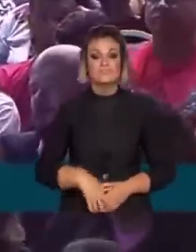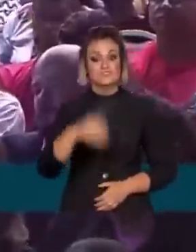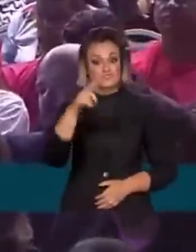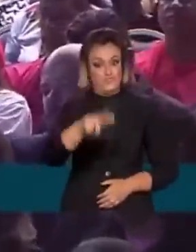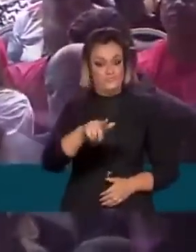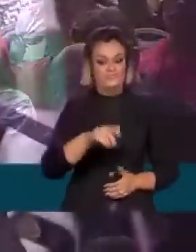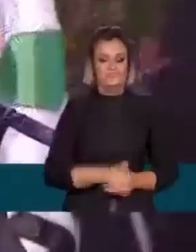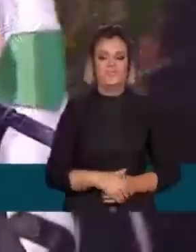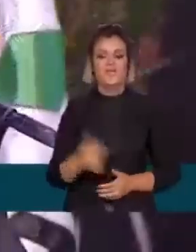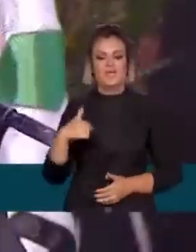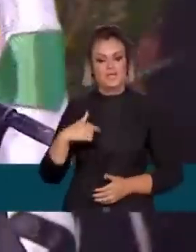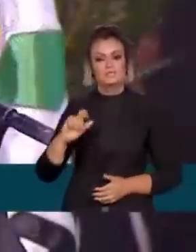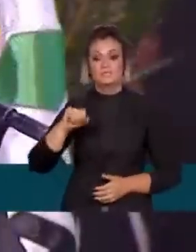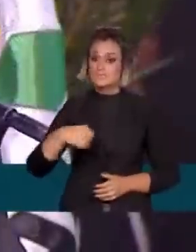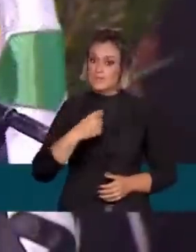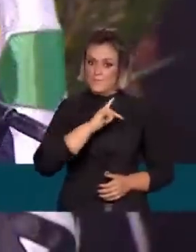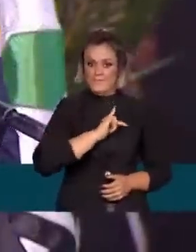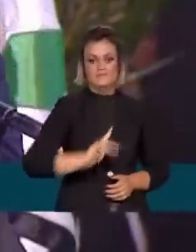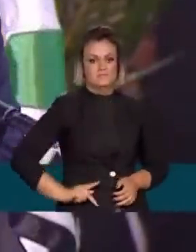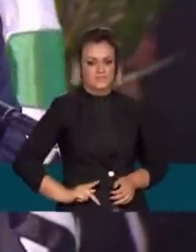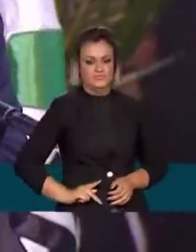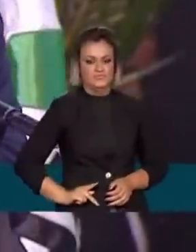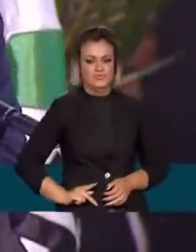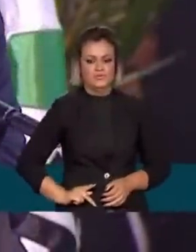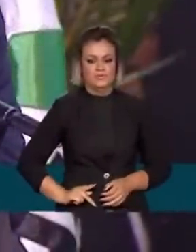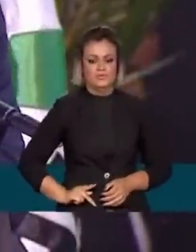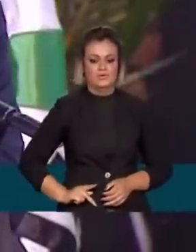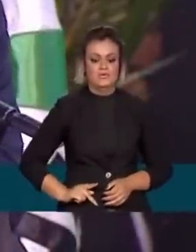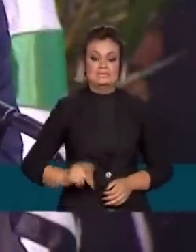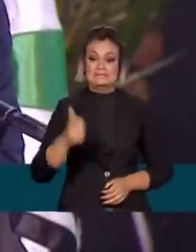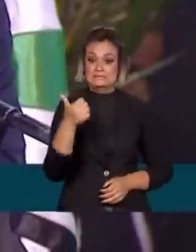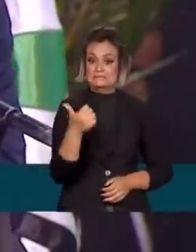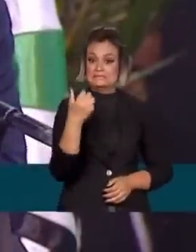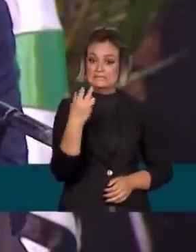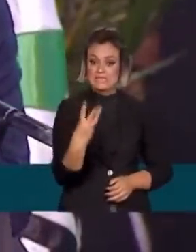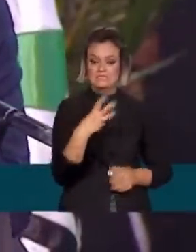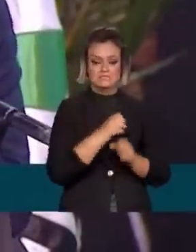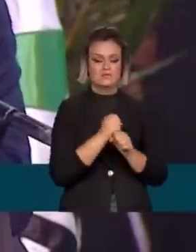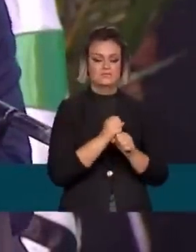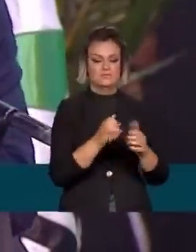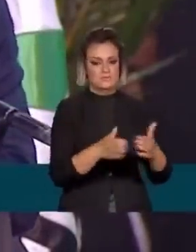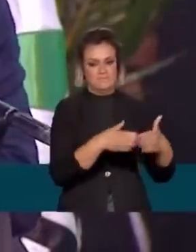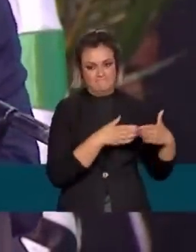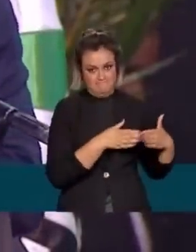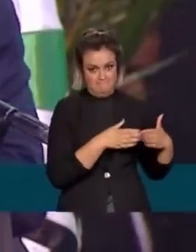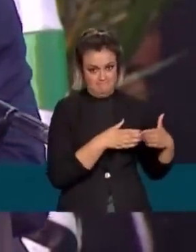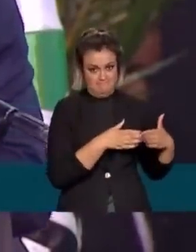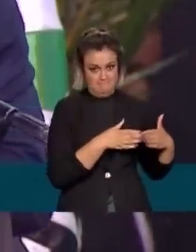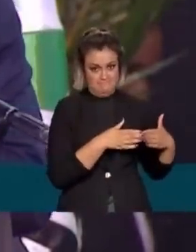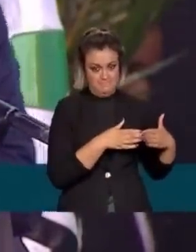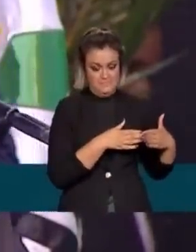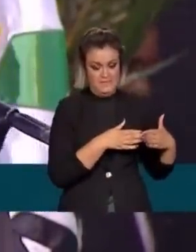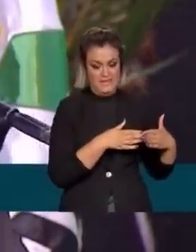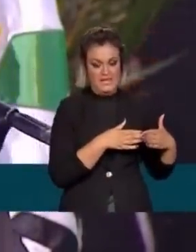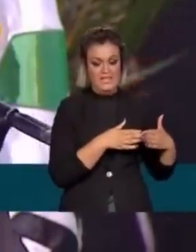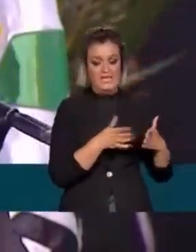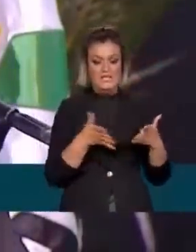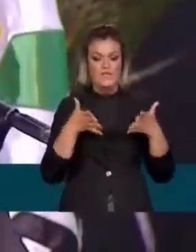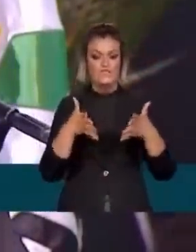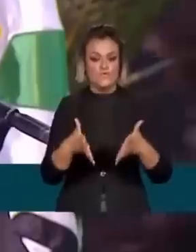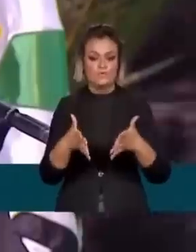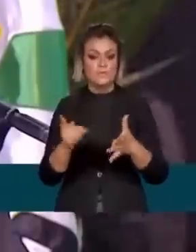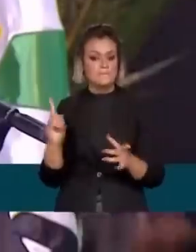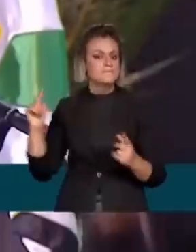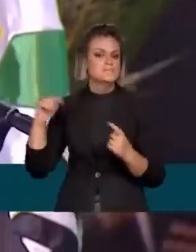Eu volto a presidir o país depois de 13 anos fora do governo. E volto com uma